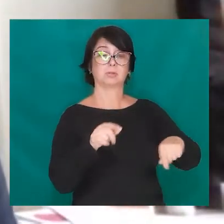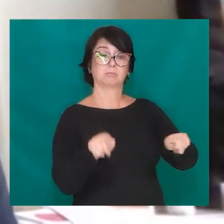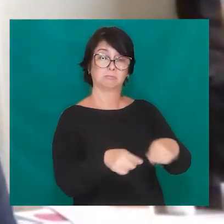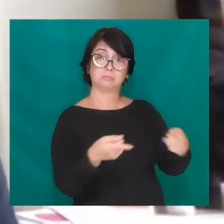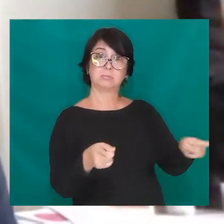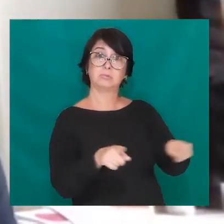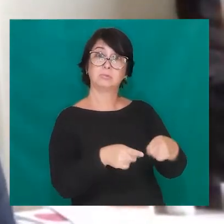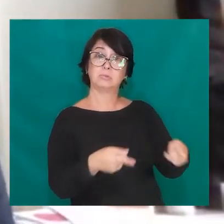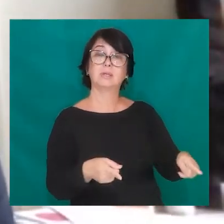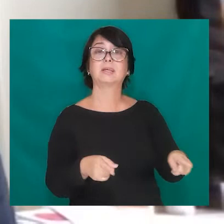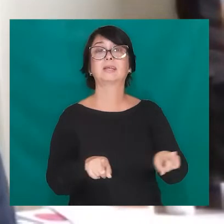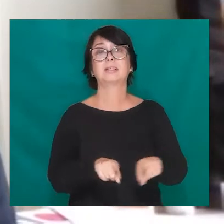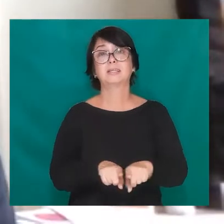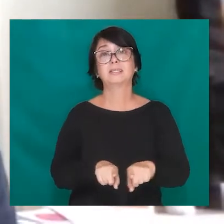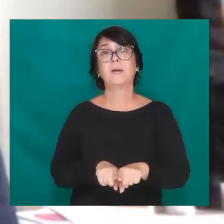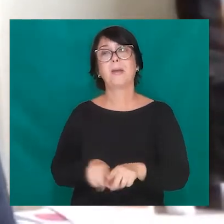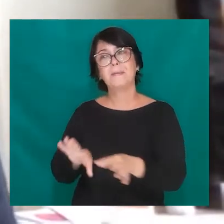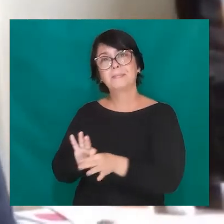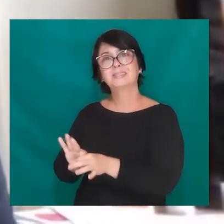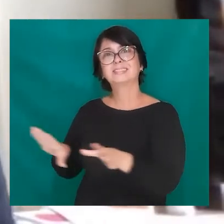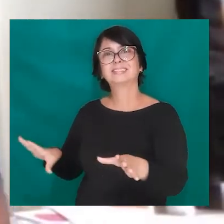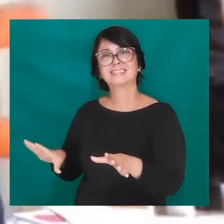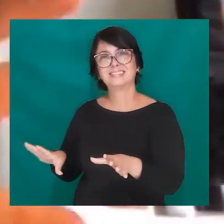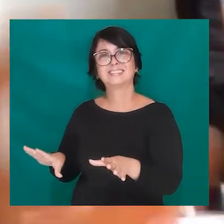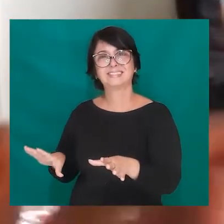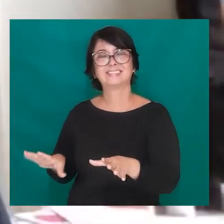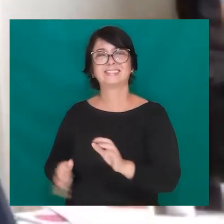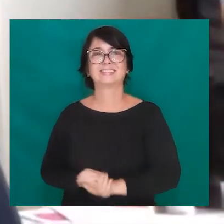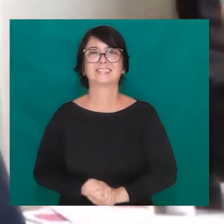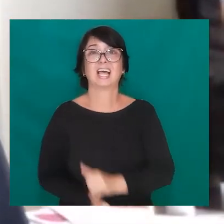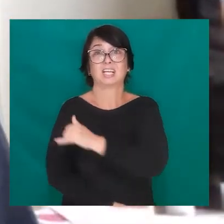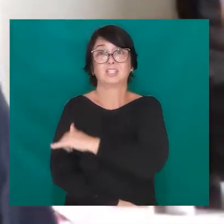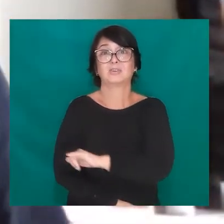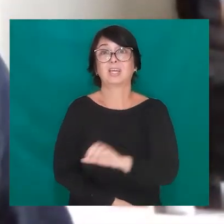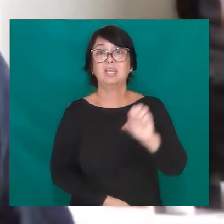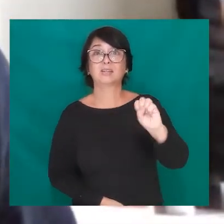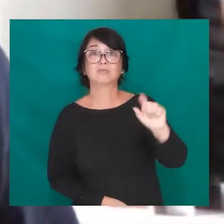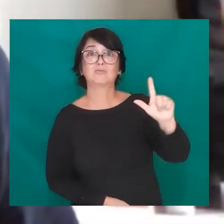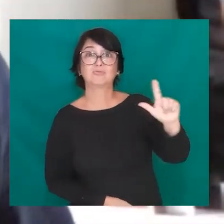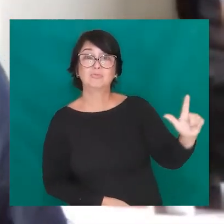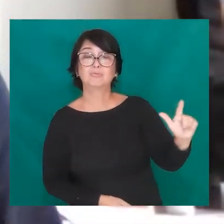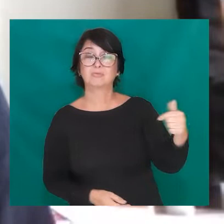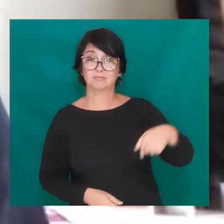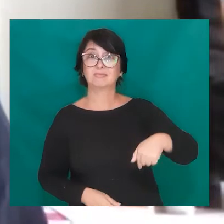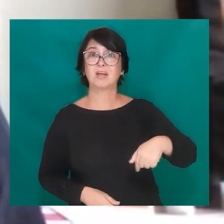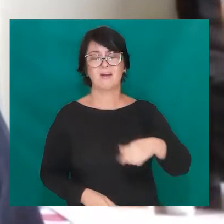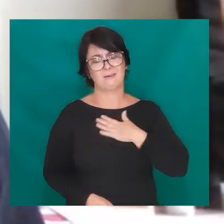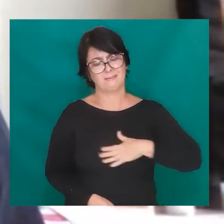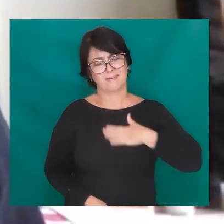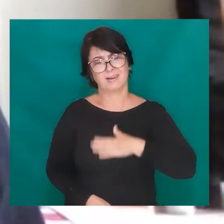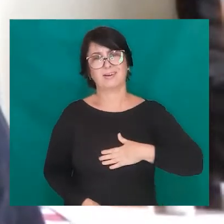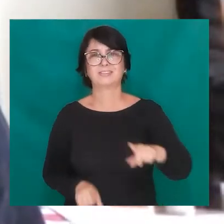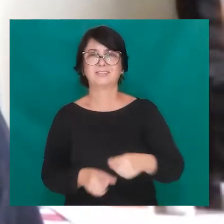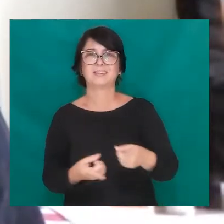falei, até porque a galera de Zona Sul do Rio de Janeiro, vamos dizer assim, gosta muito da música pop também. Então a gente